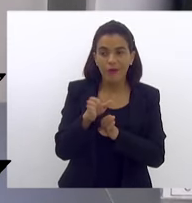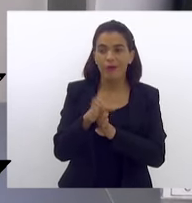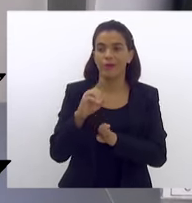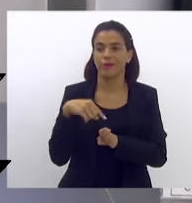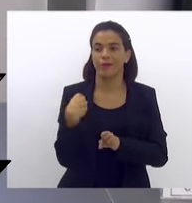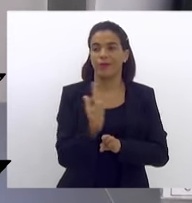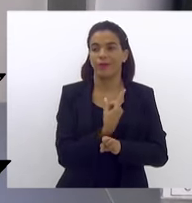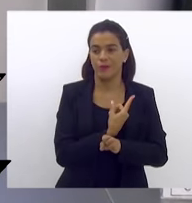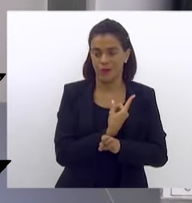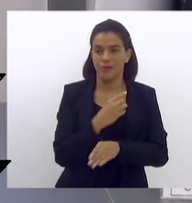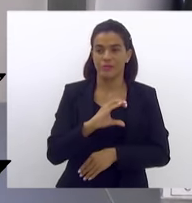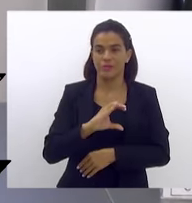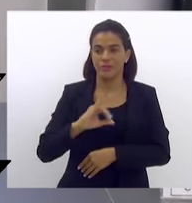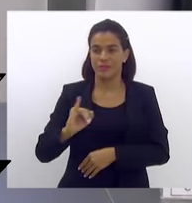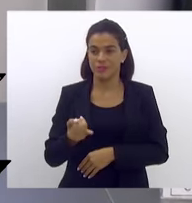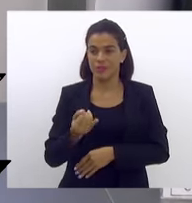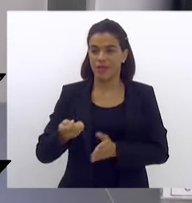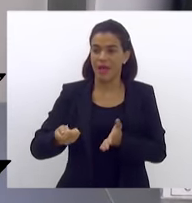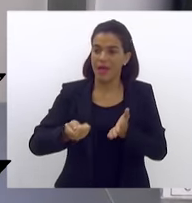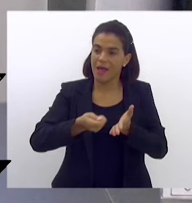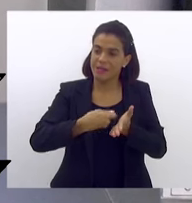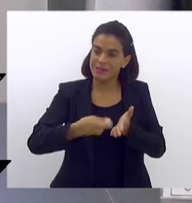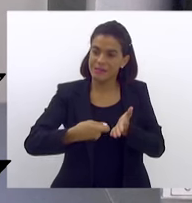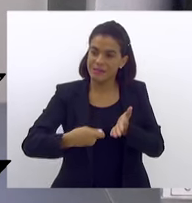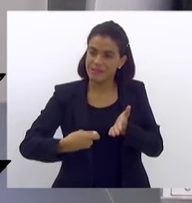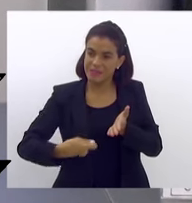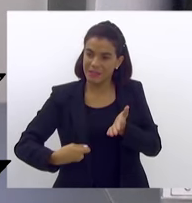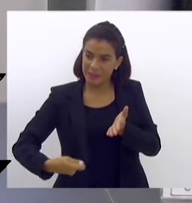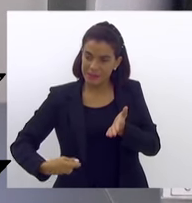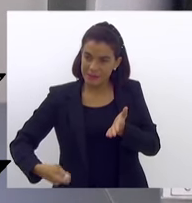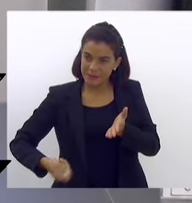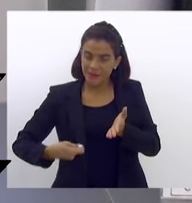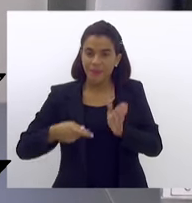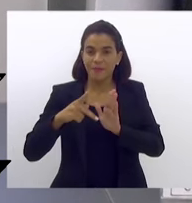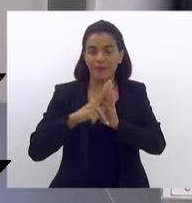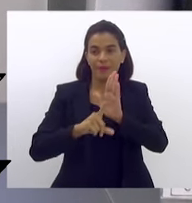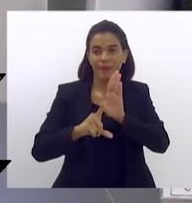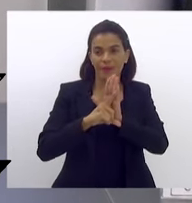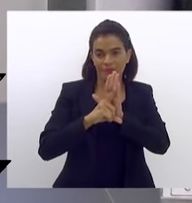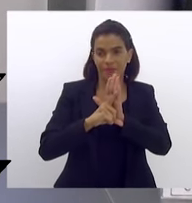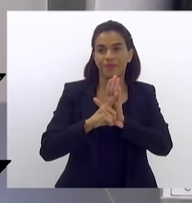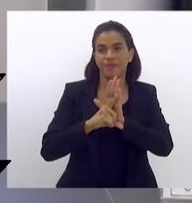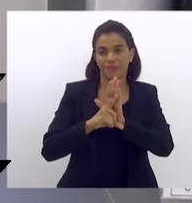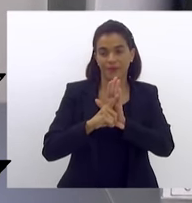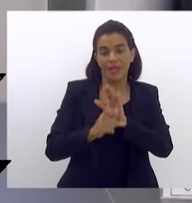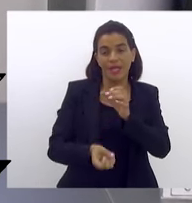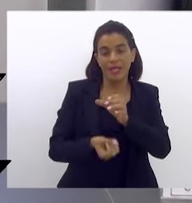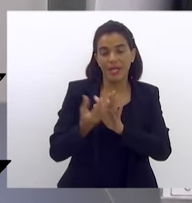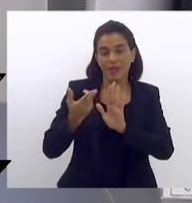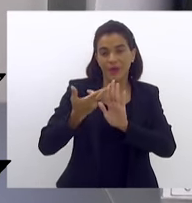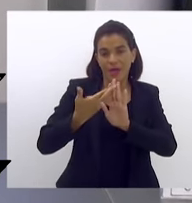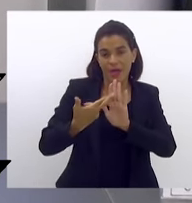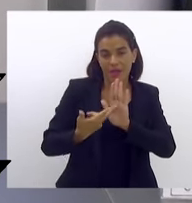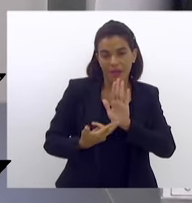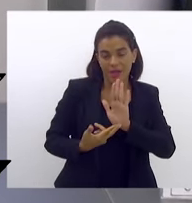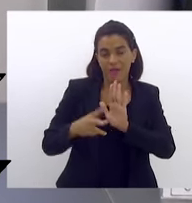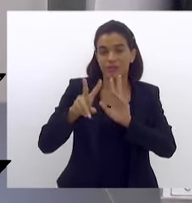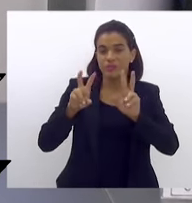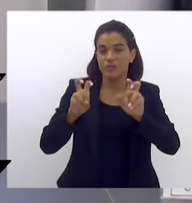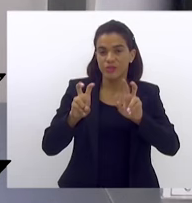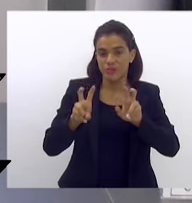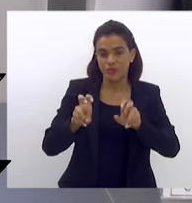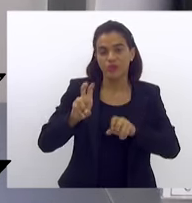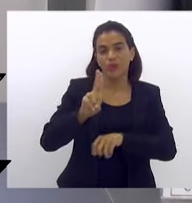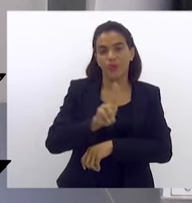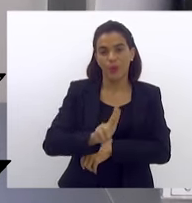da da ccj assinassem aquele nosso projeto eh criando regramento sobre as utilidades Então